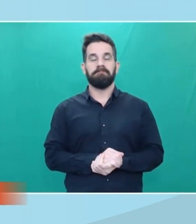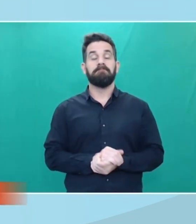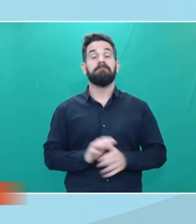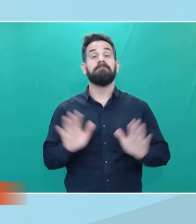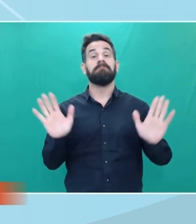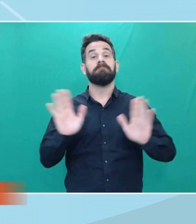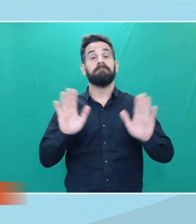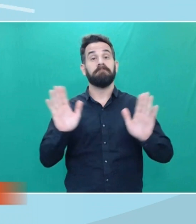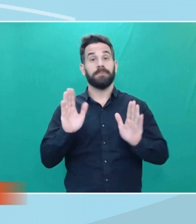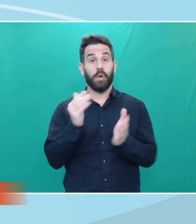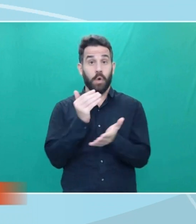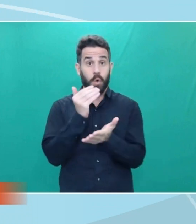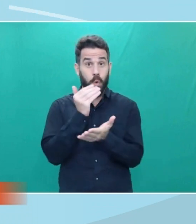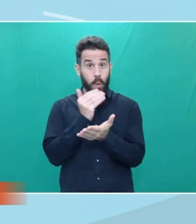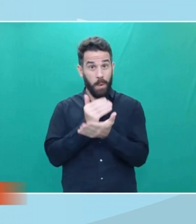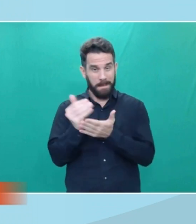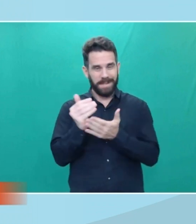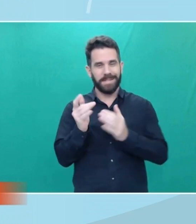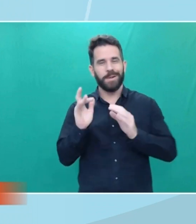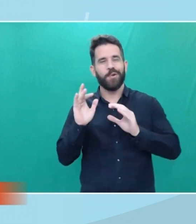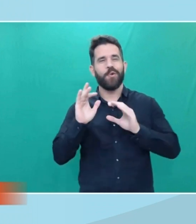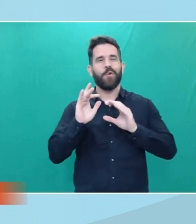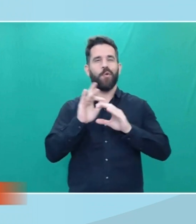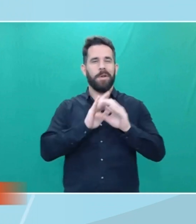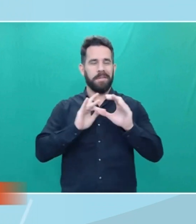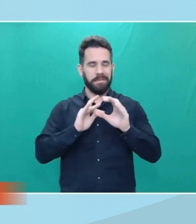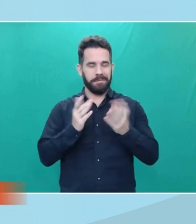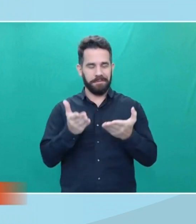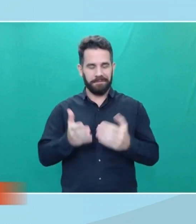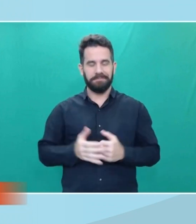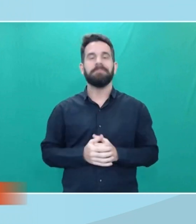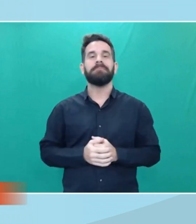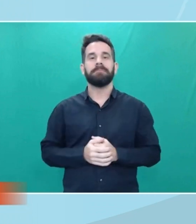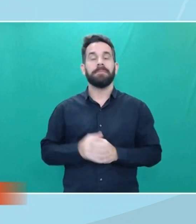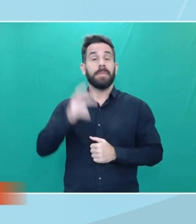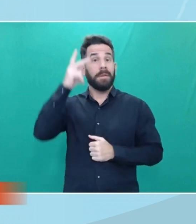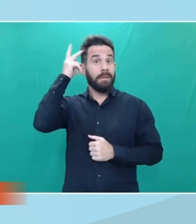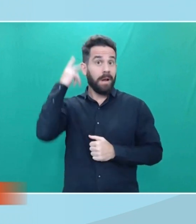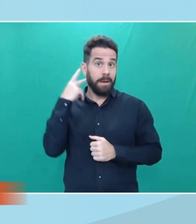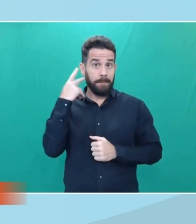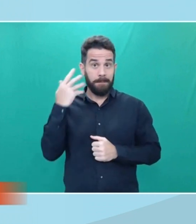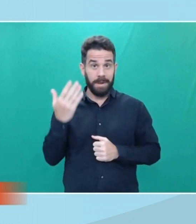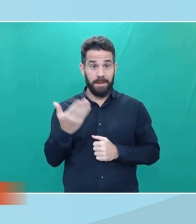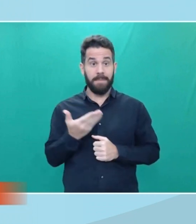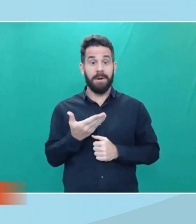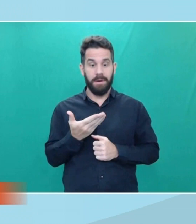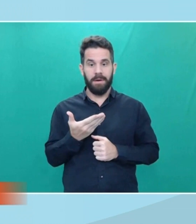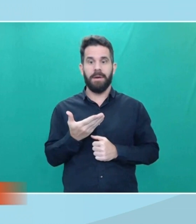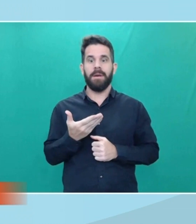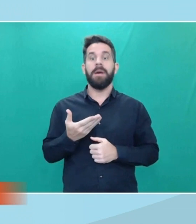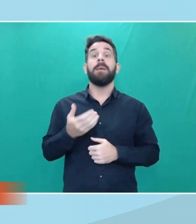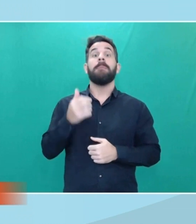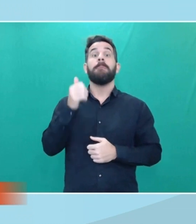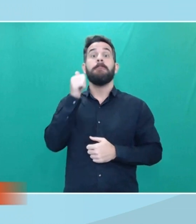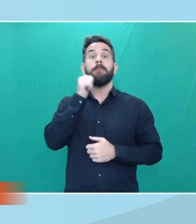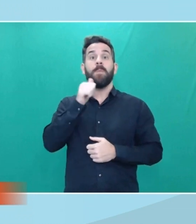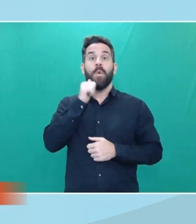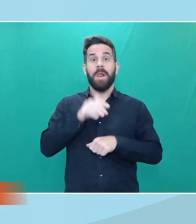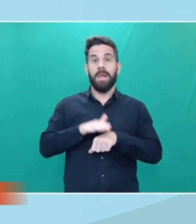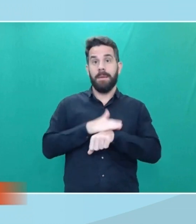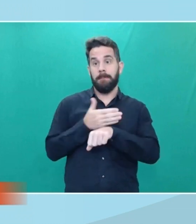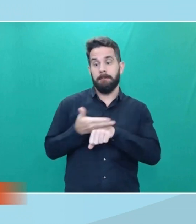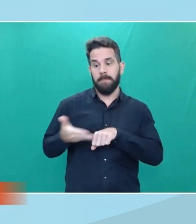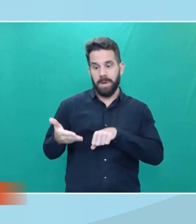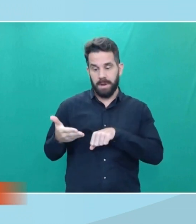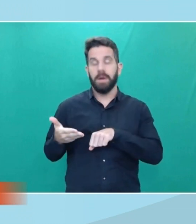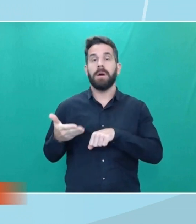Olá, está começando mais um Conexões. Eu sou a Camila Maia, uma mulher branca, com cabelos escuros e lisos